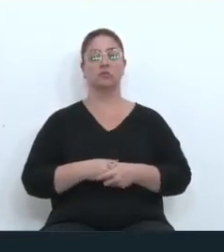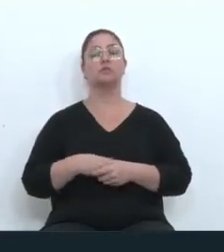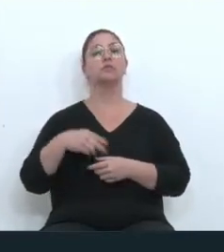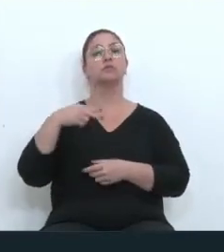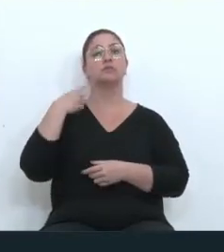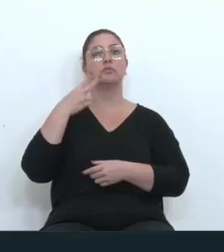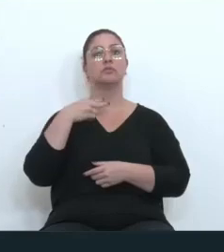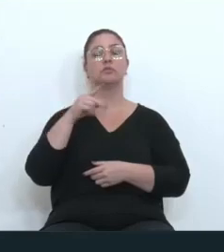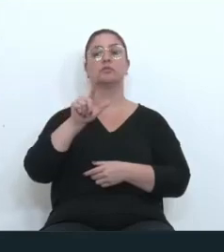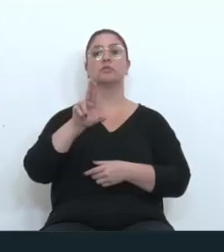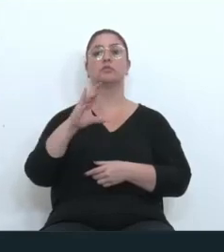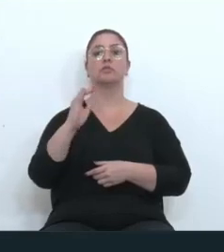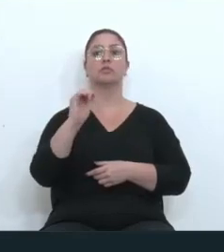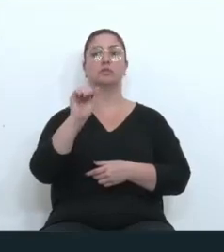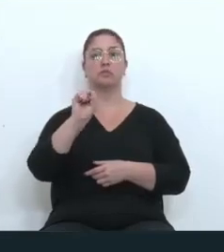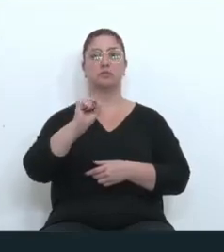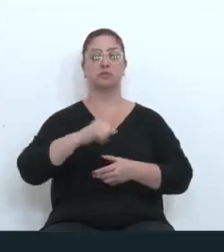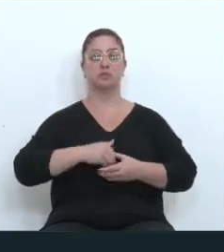Sanches